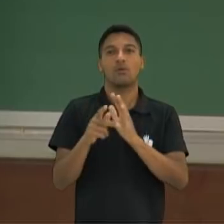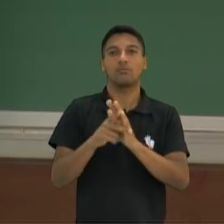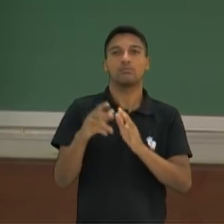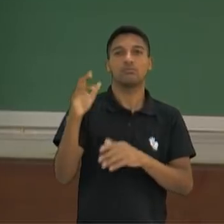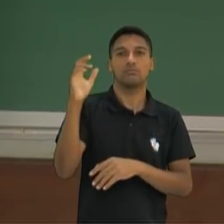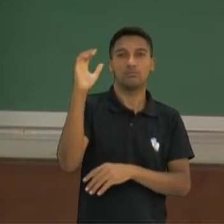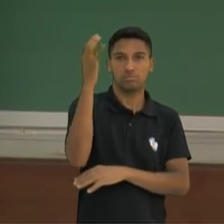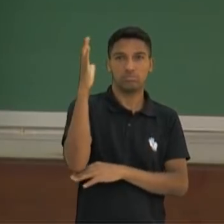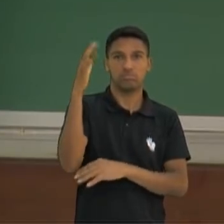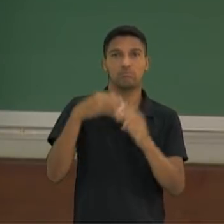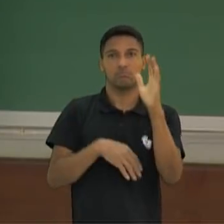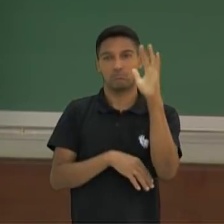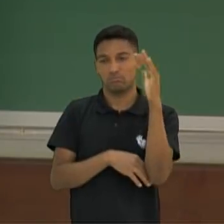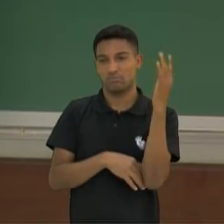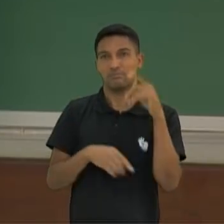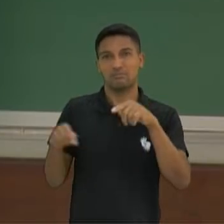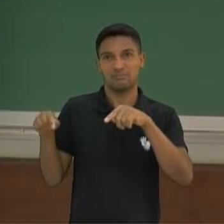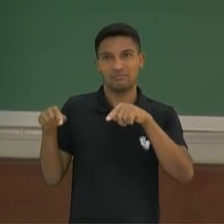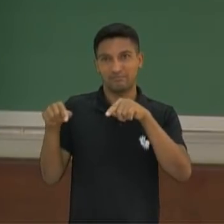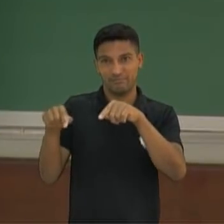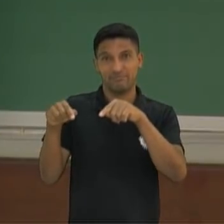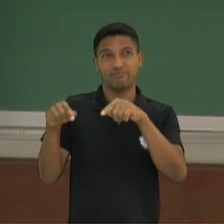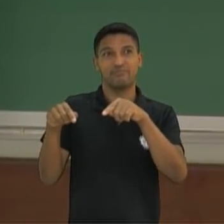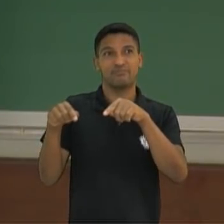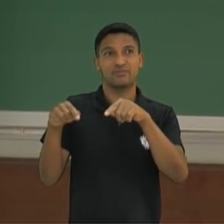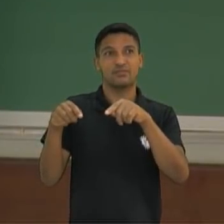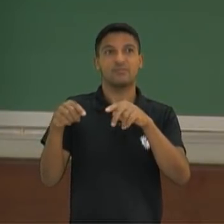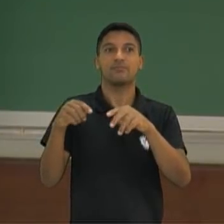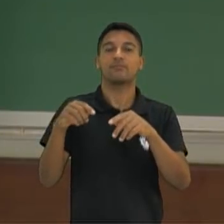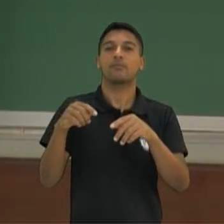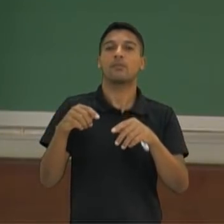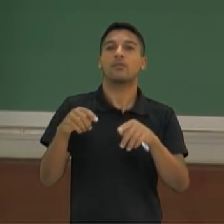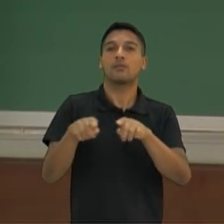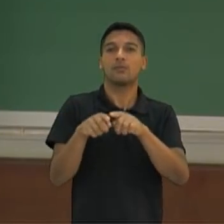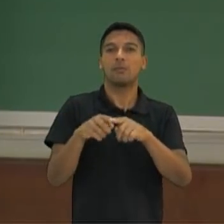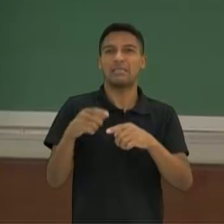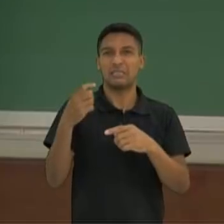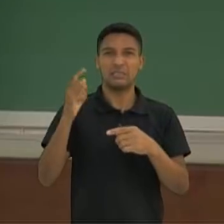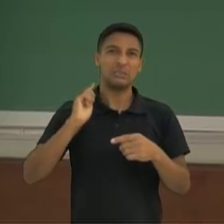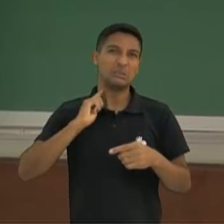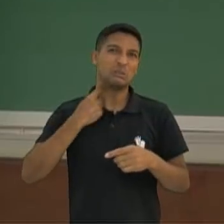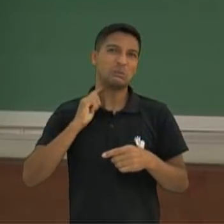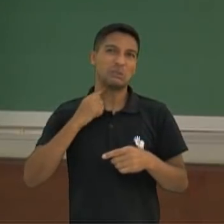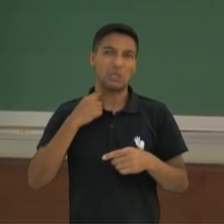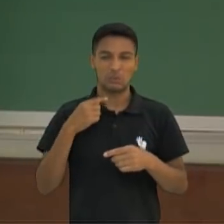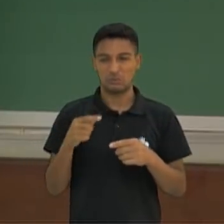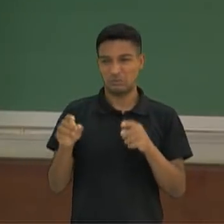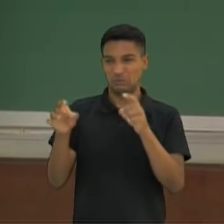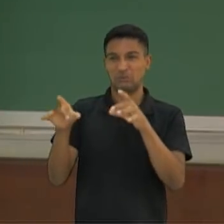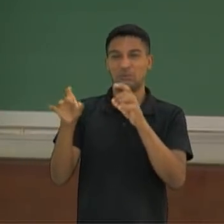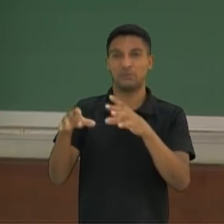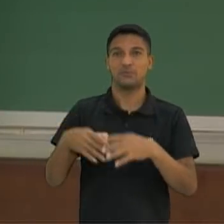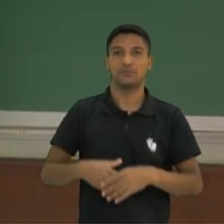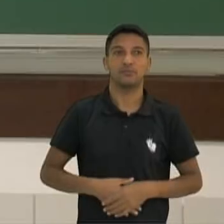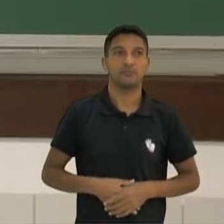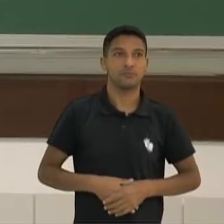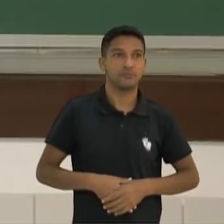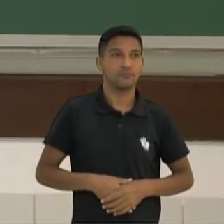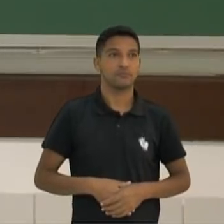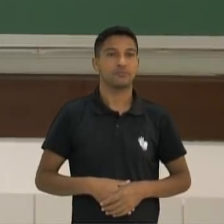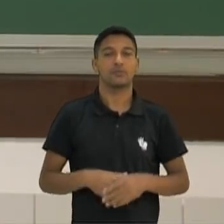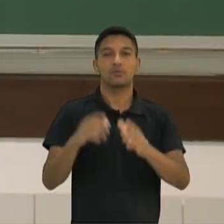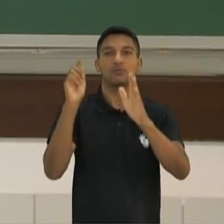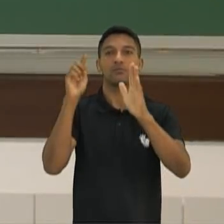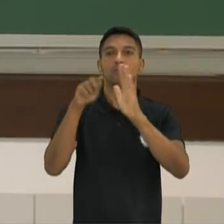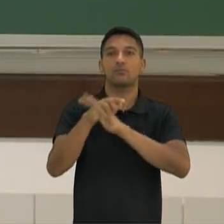foi retificado, e além disso, a sobreposição do problema com a sujeira instalada no lugar. Para a gente fechar essa parte,